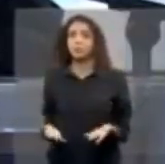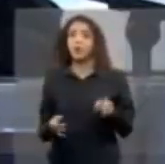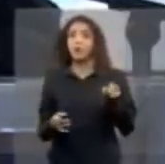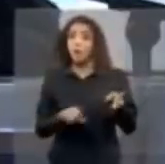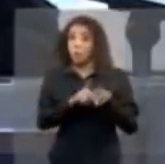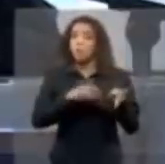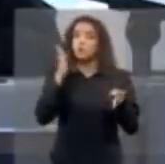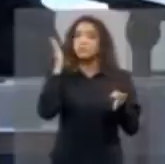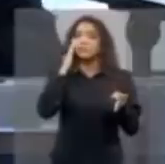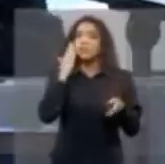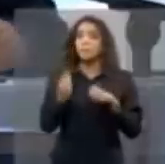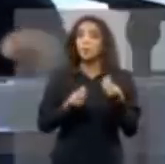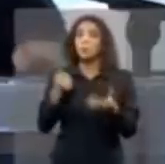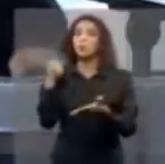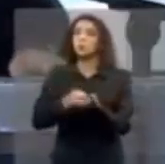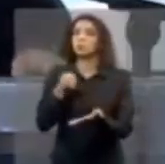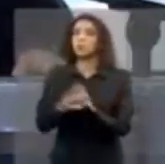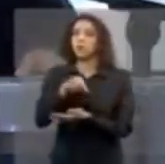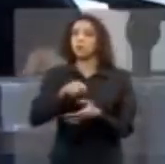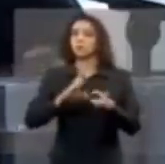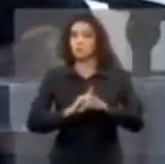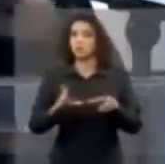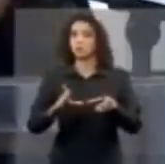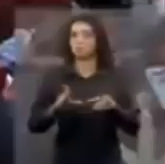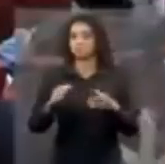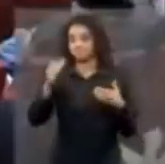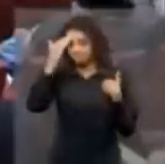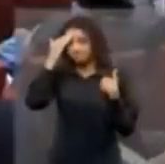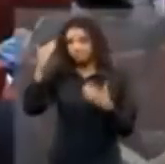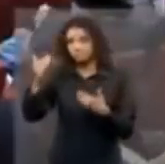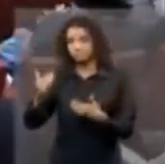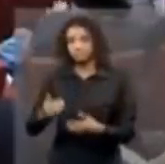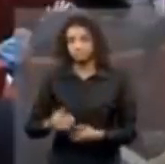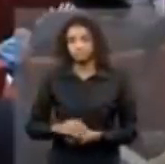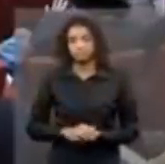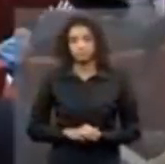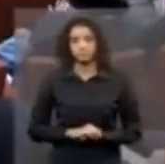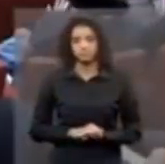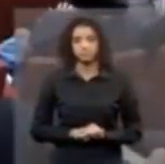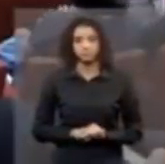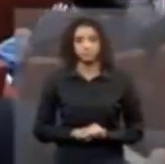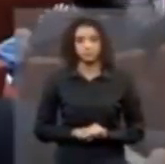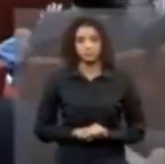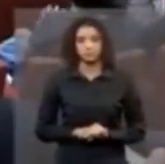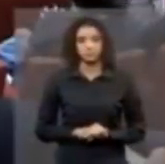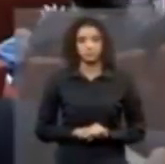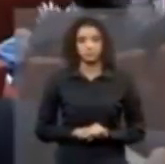fazer valer seu papel no regime democrático. Muito obrigado.